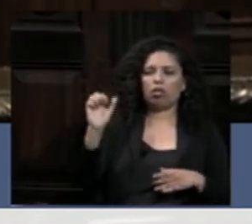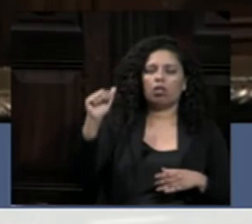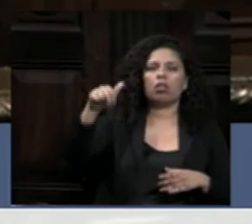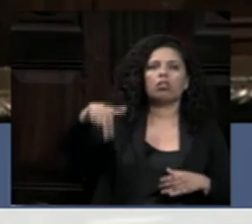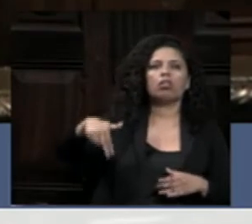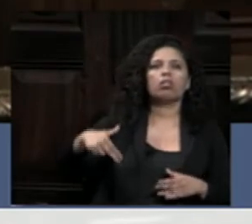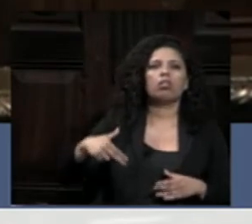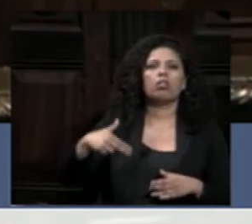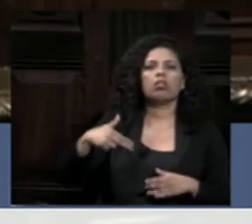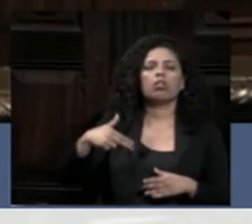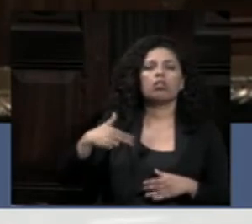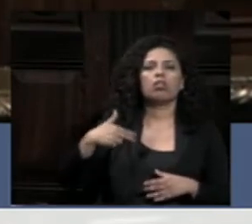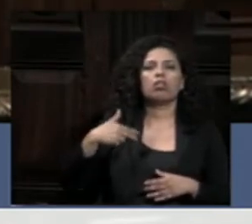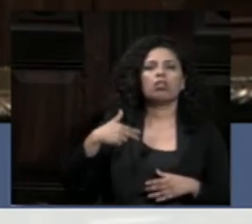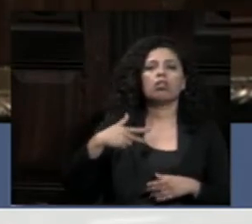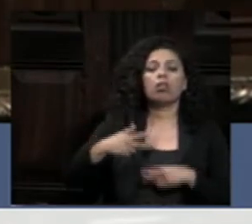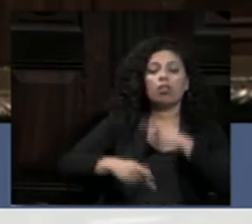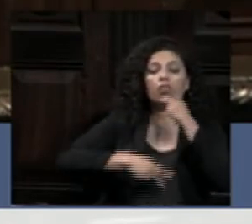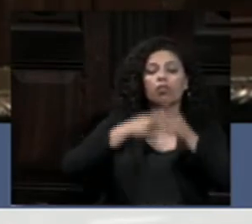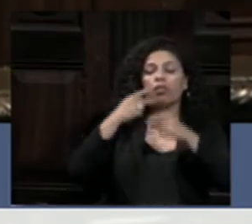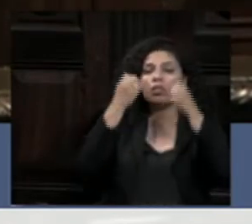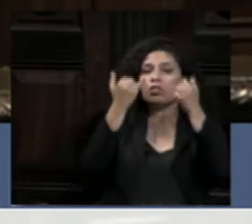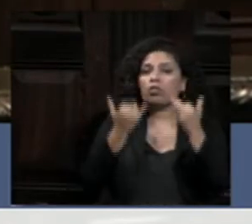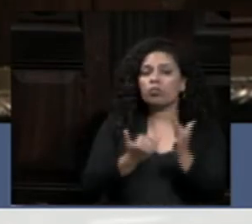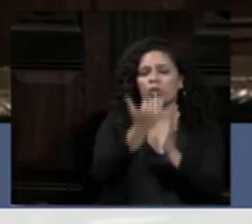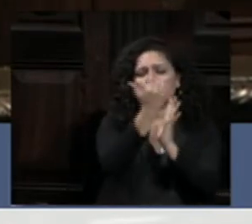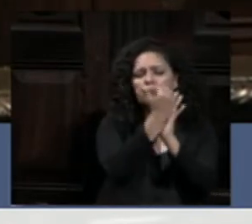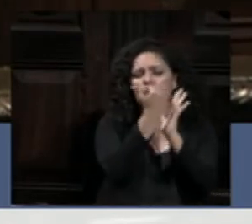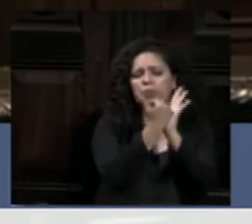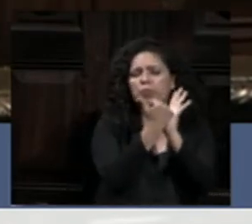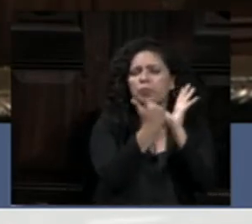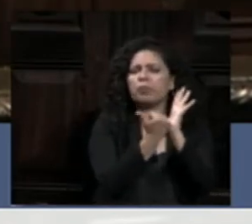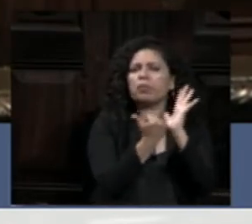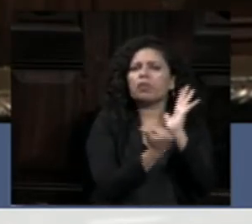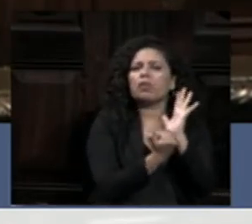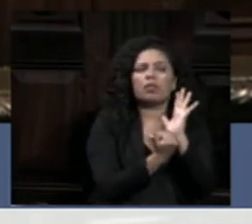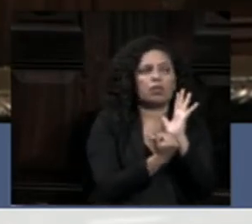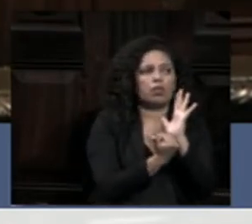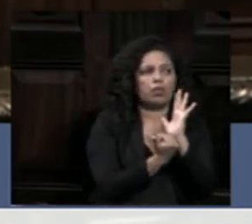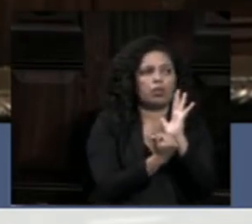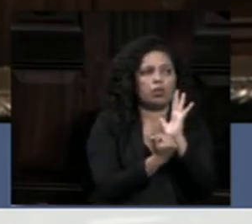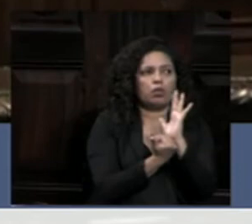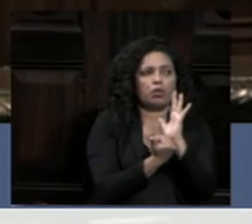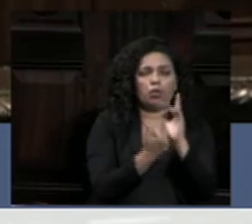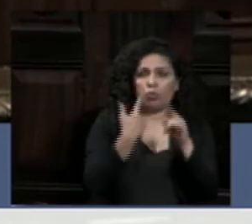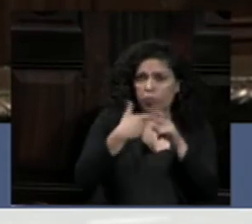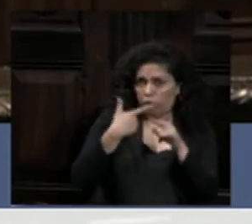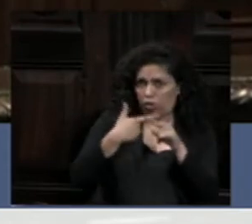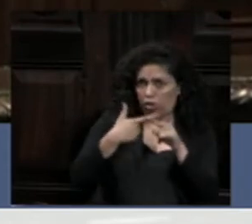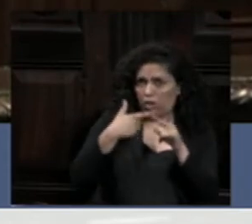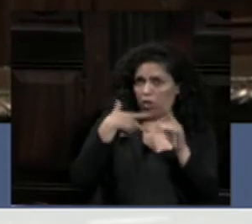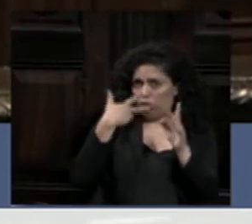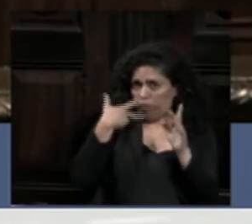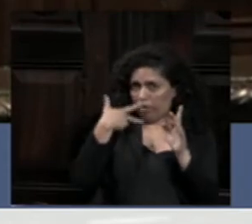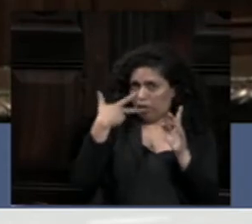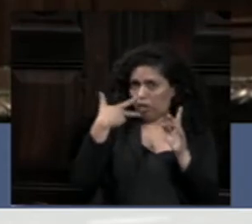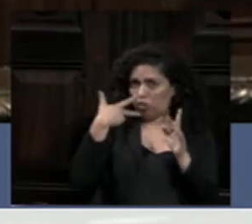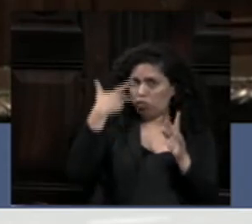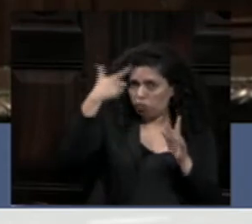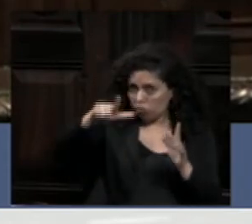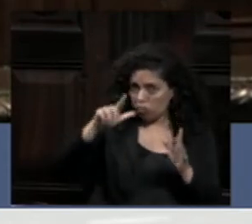definindo qual seria o passo a passo a ser cumprido, que eu acabei aqui de dizer e